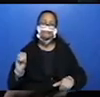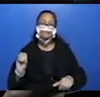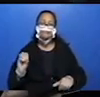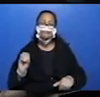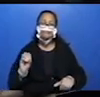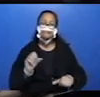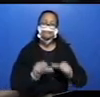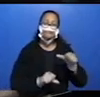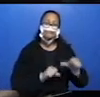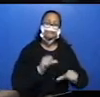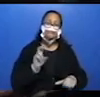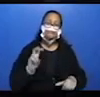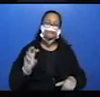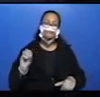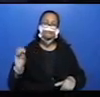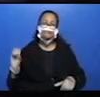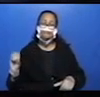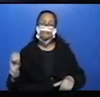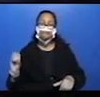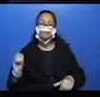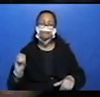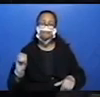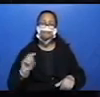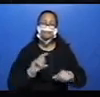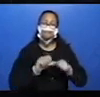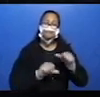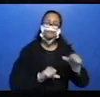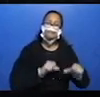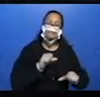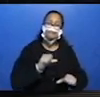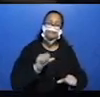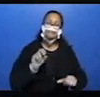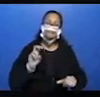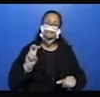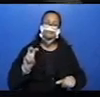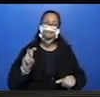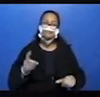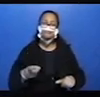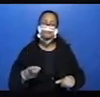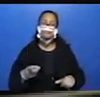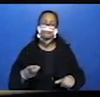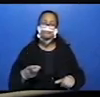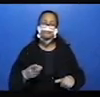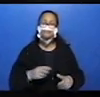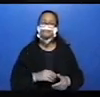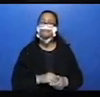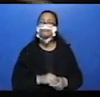500, depois se tornou 5.000, dependendo da multiplicação.